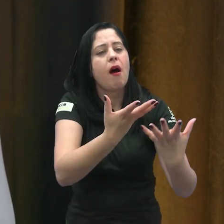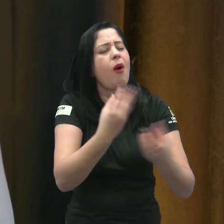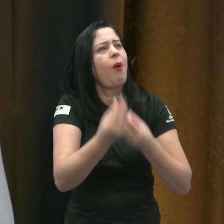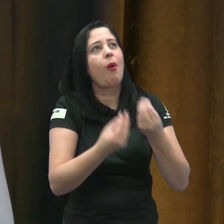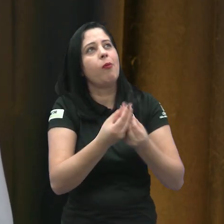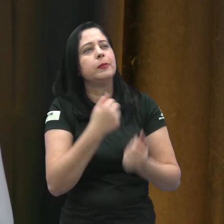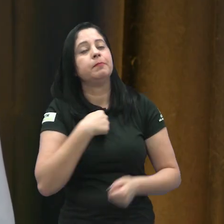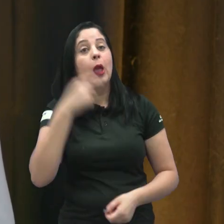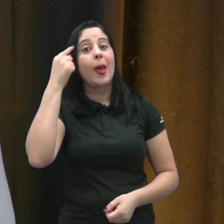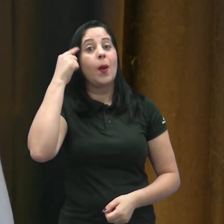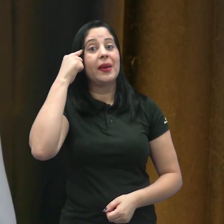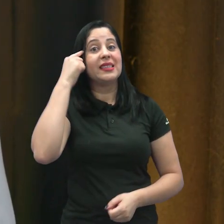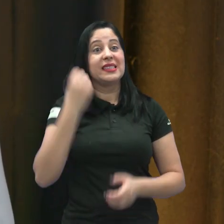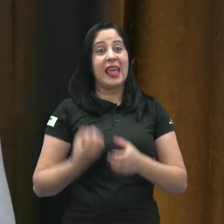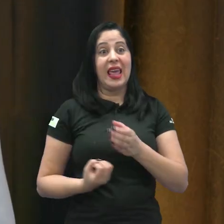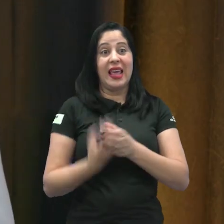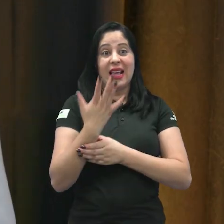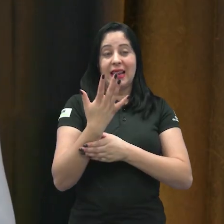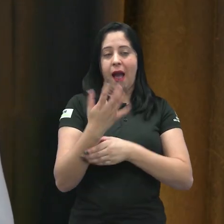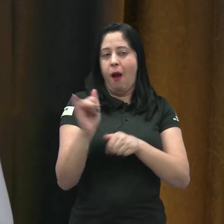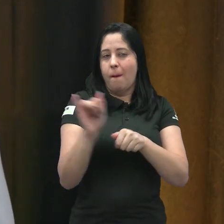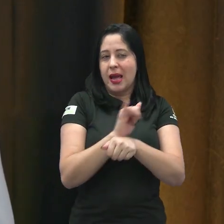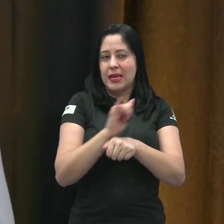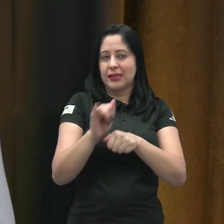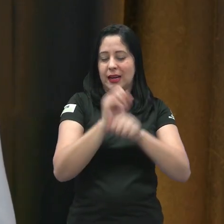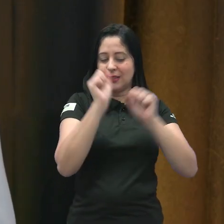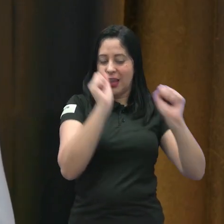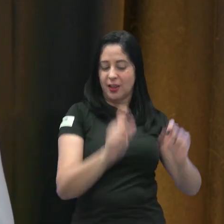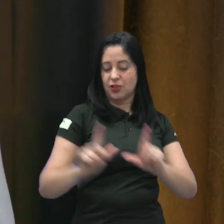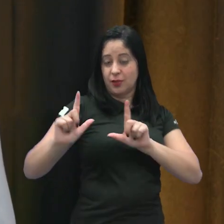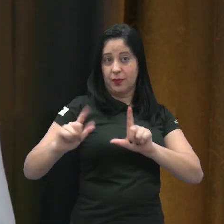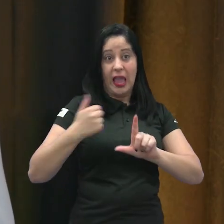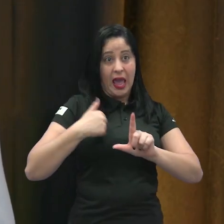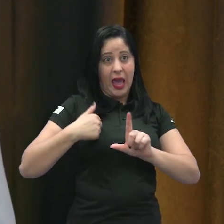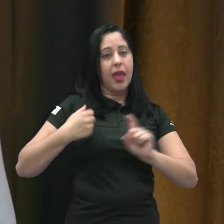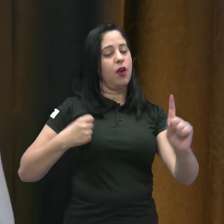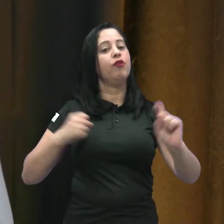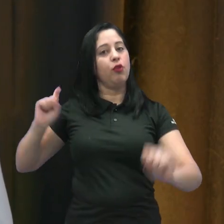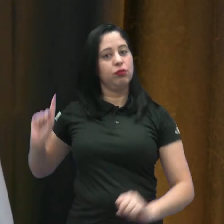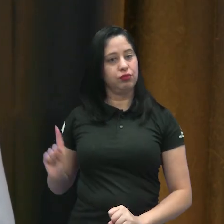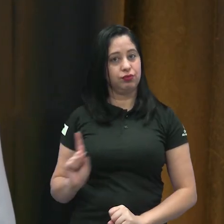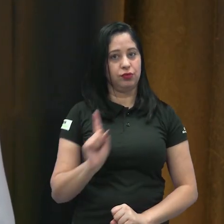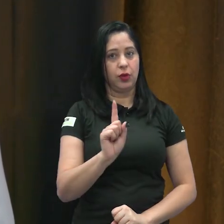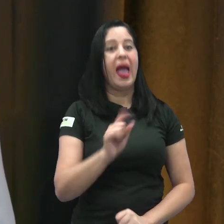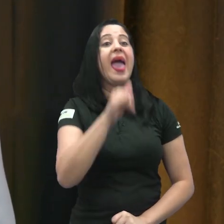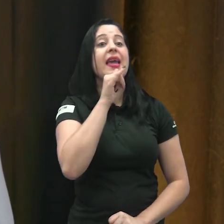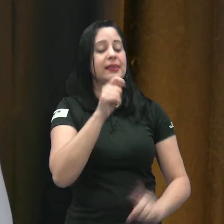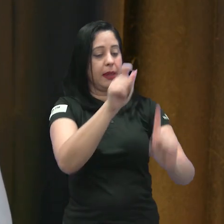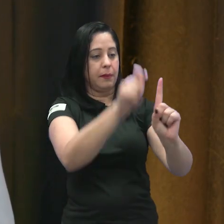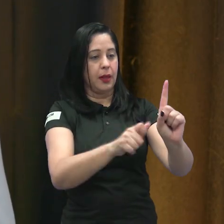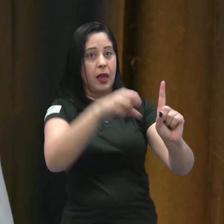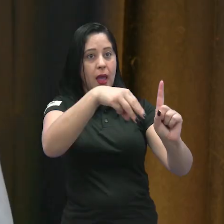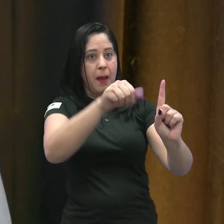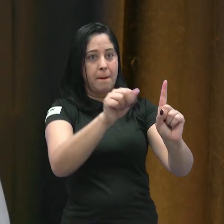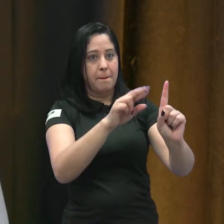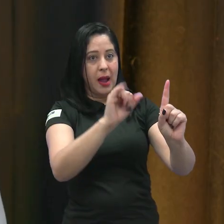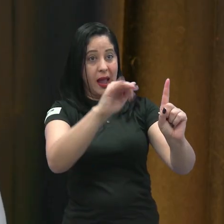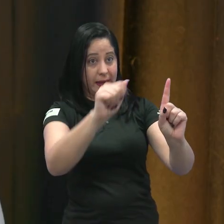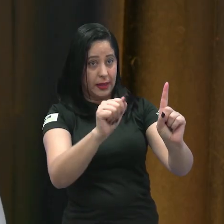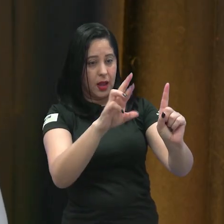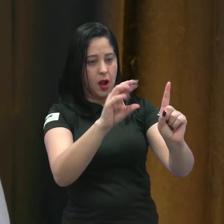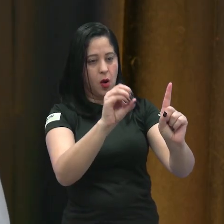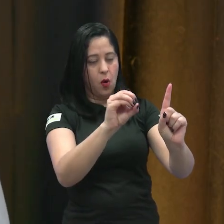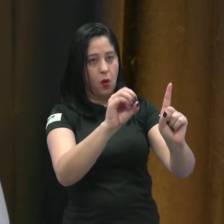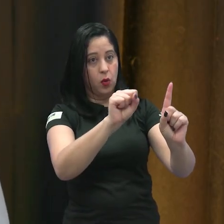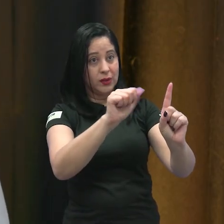a gente criou esse canal chamado Fala Cidadão, né? Eu vou até as pessoas, quero citar aqui, por exemplo, a Dona Maria